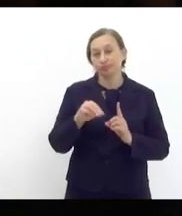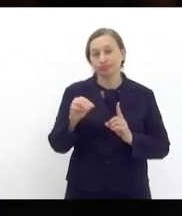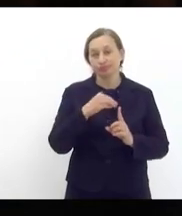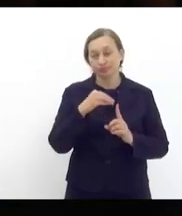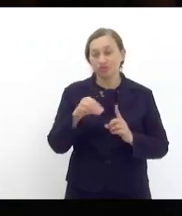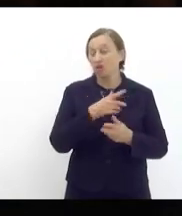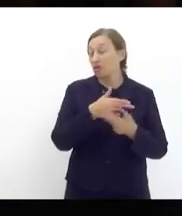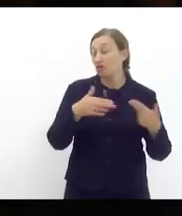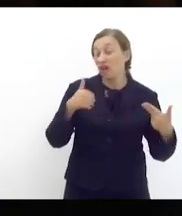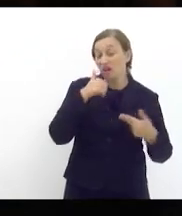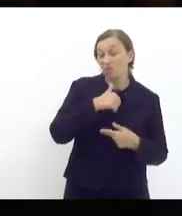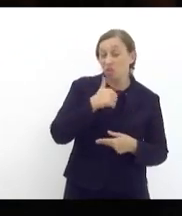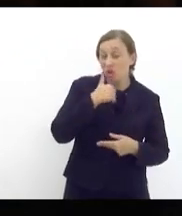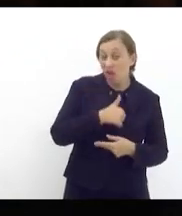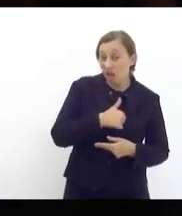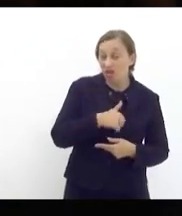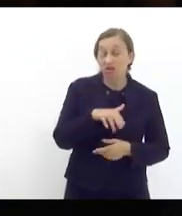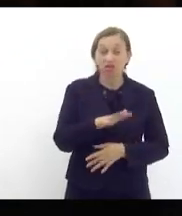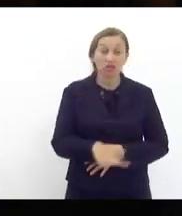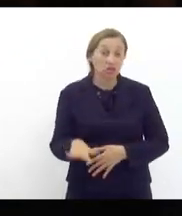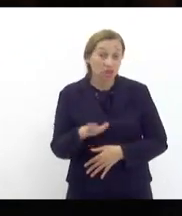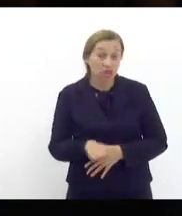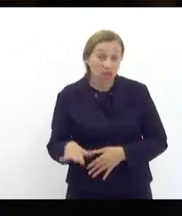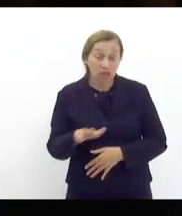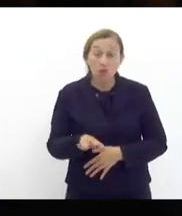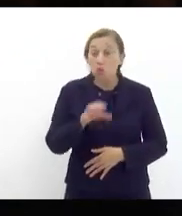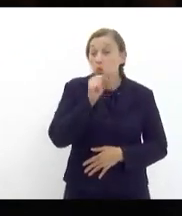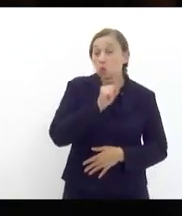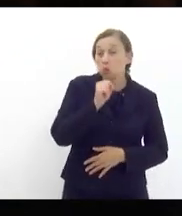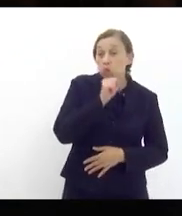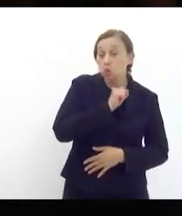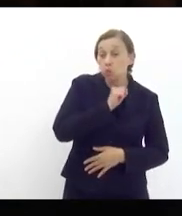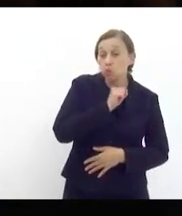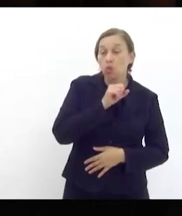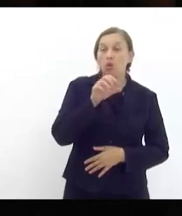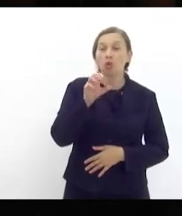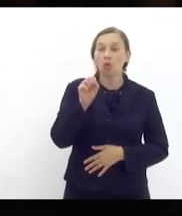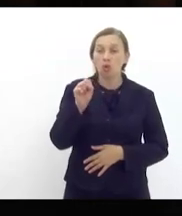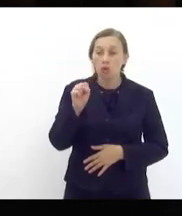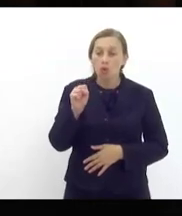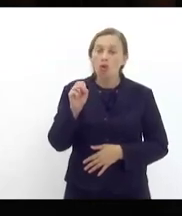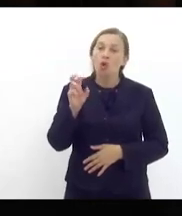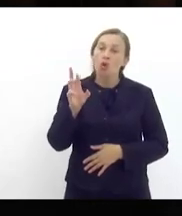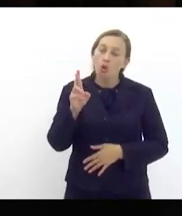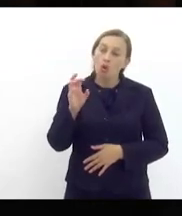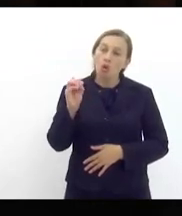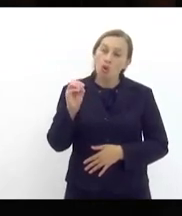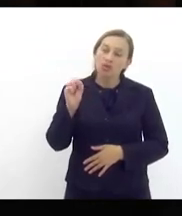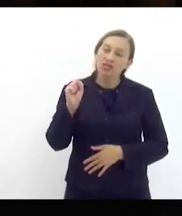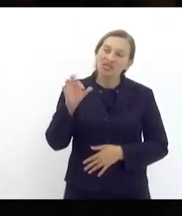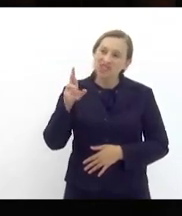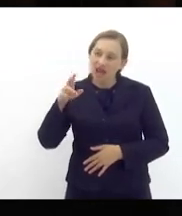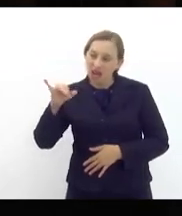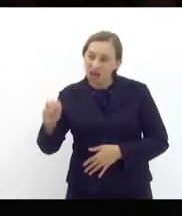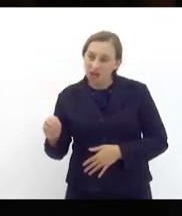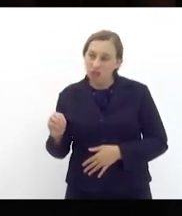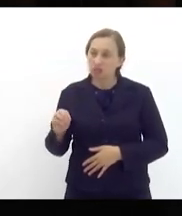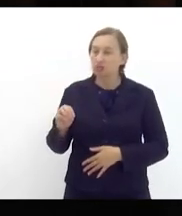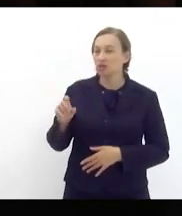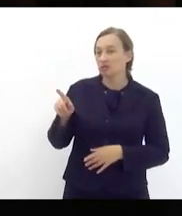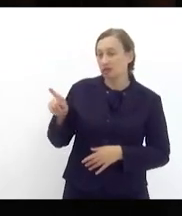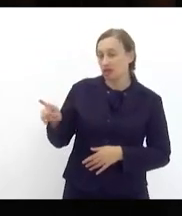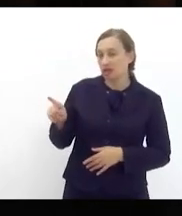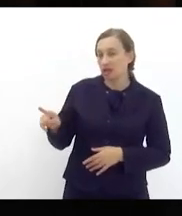Muitas mulheres, muitas crianças, muito idosas, o Rosário, que fica no complexo de São Pedro,